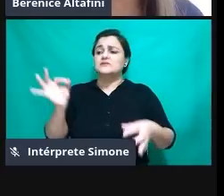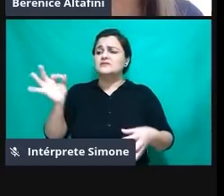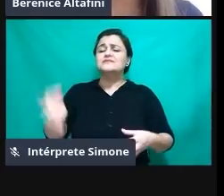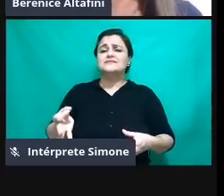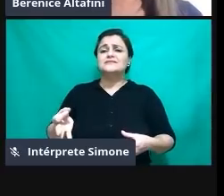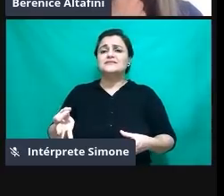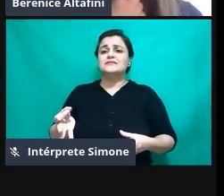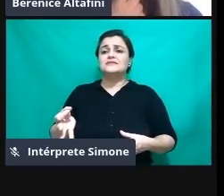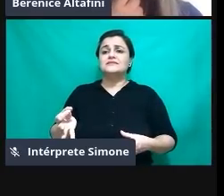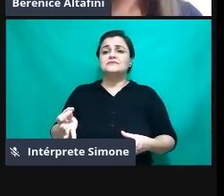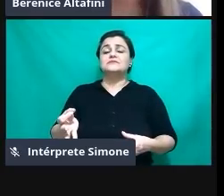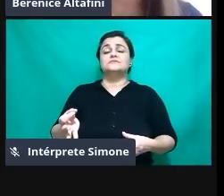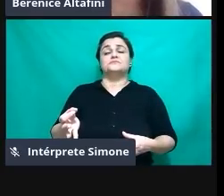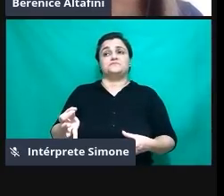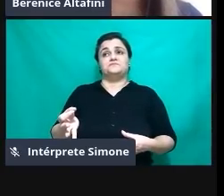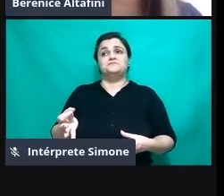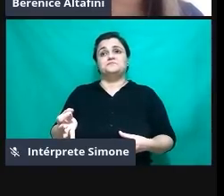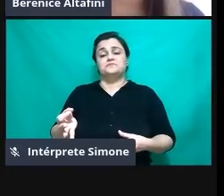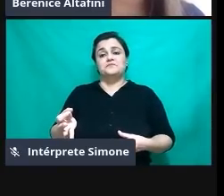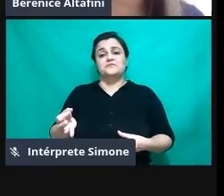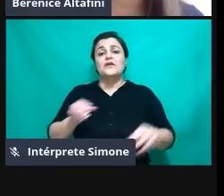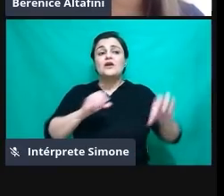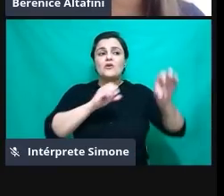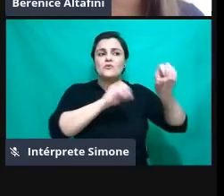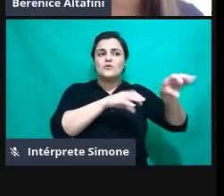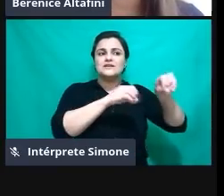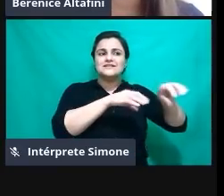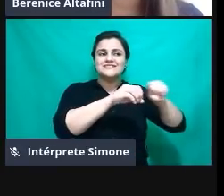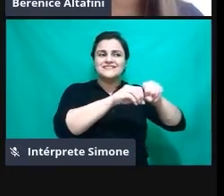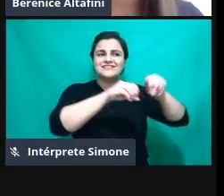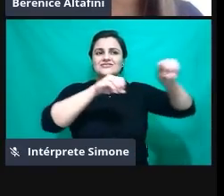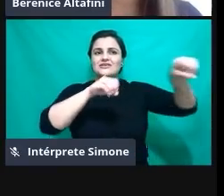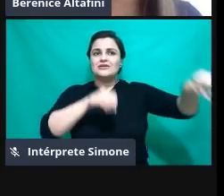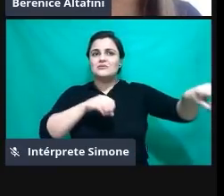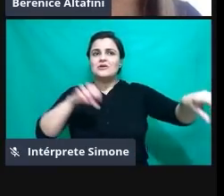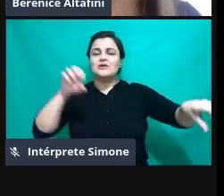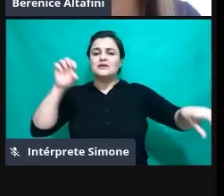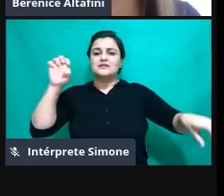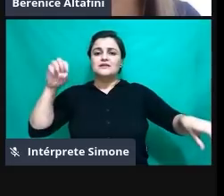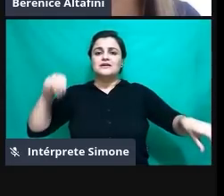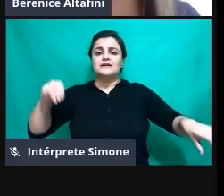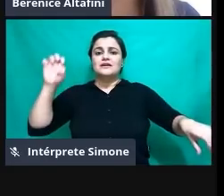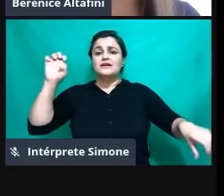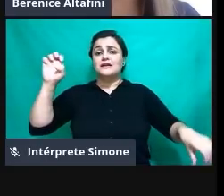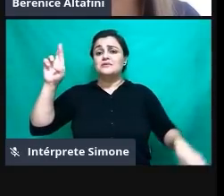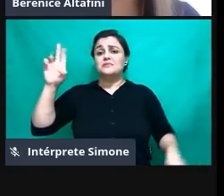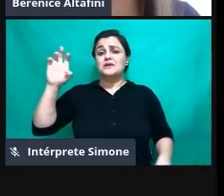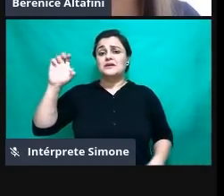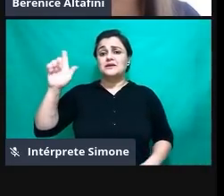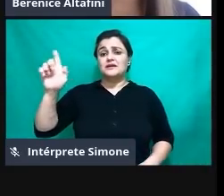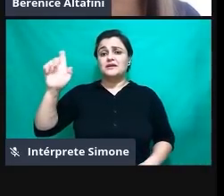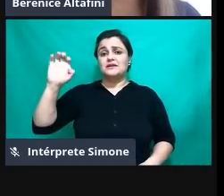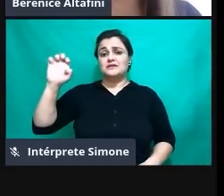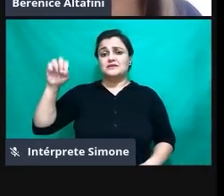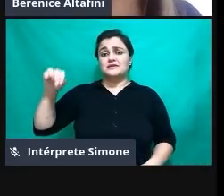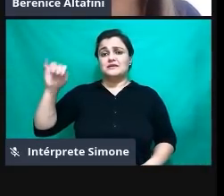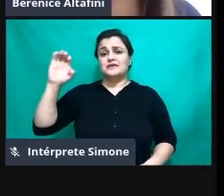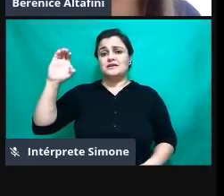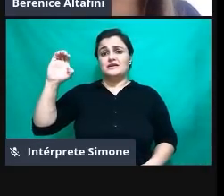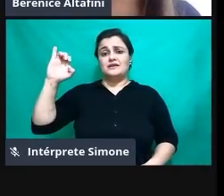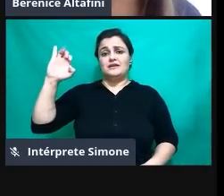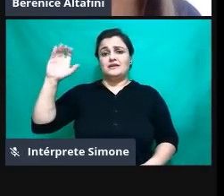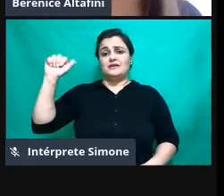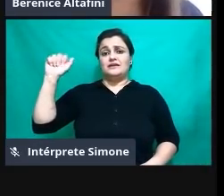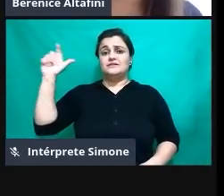ensino remoto, mas é um ensino remoto emergencial, né? Nós nos vemos no momento que precisamos